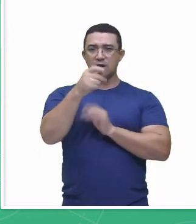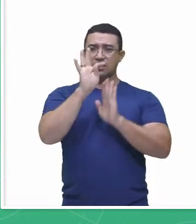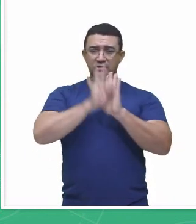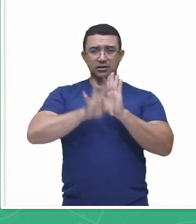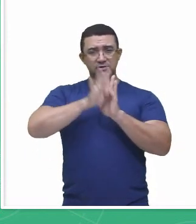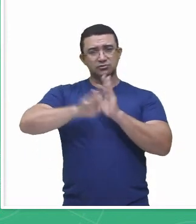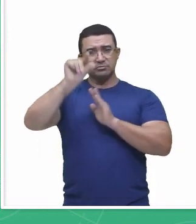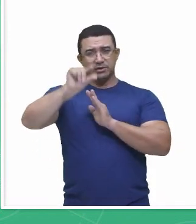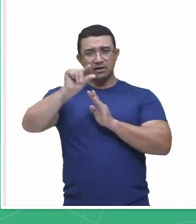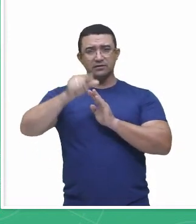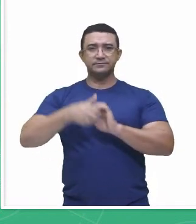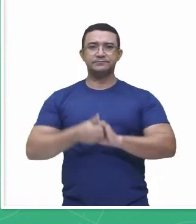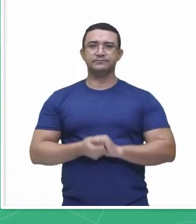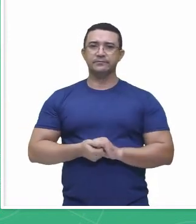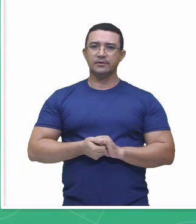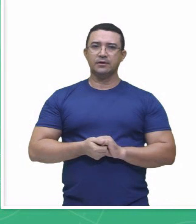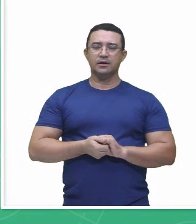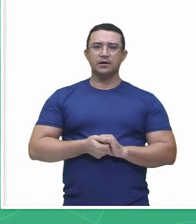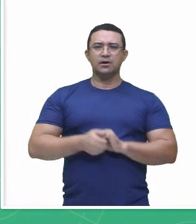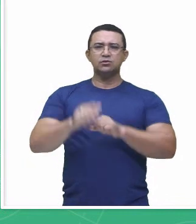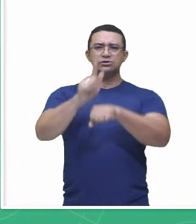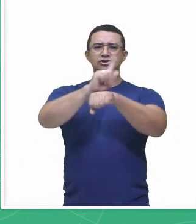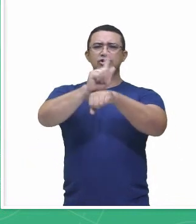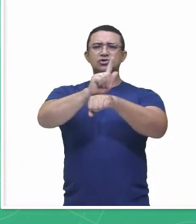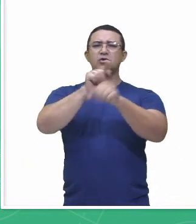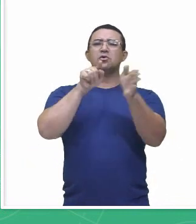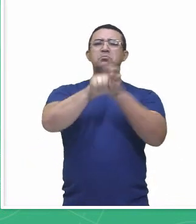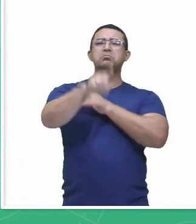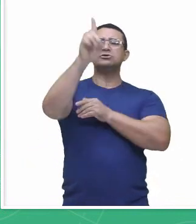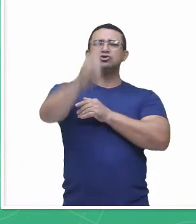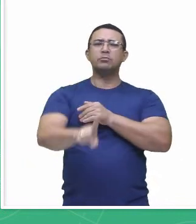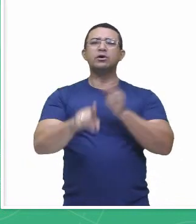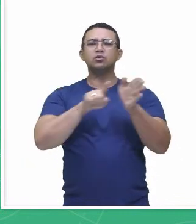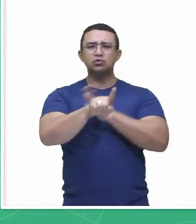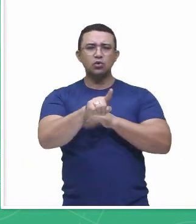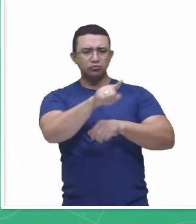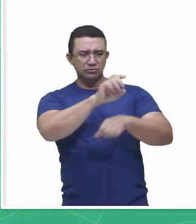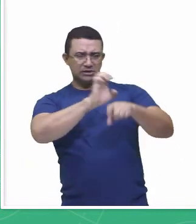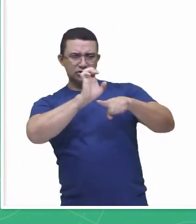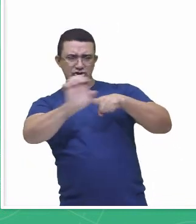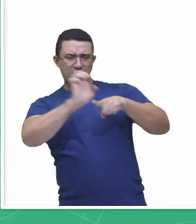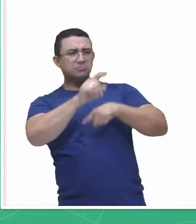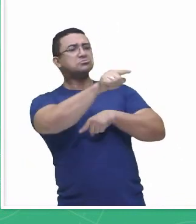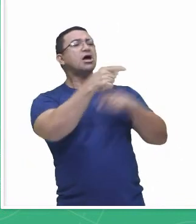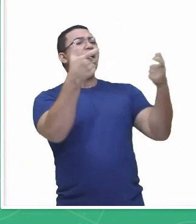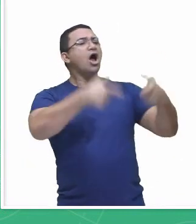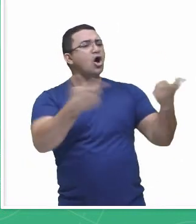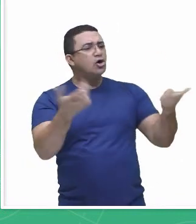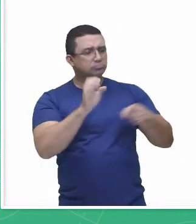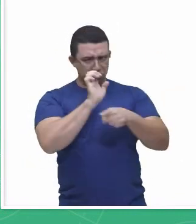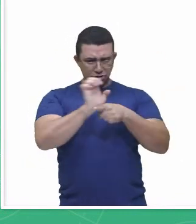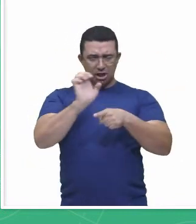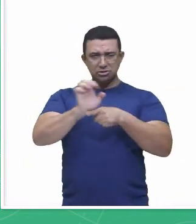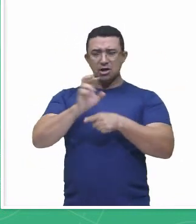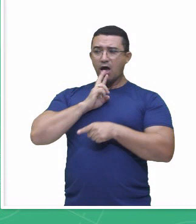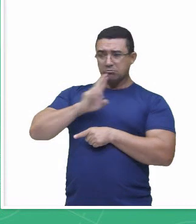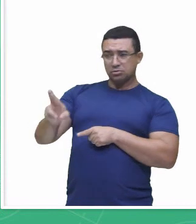que diz o seguinte: o gestor perguntou aos estagiários, onde vocês estavam? Os estagiários